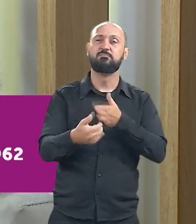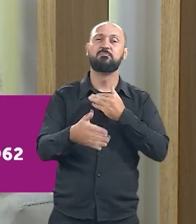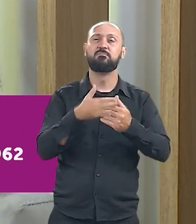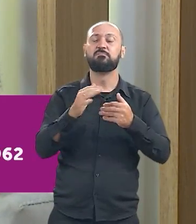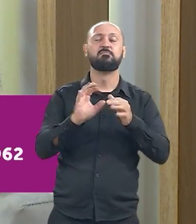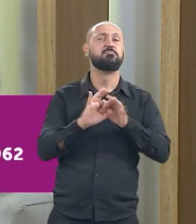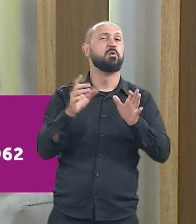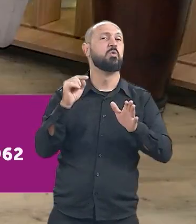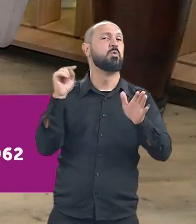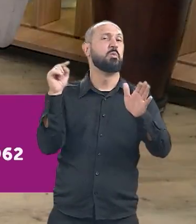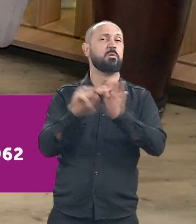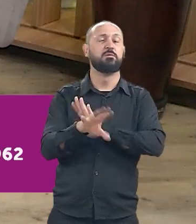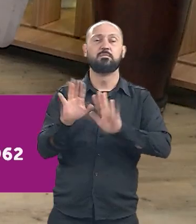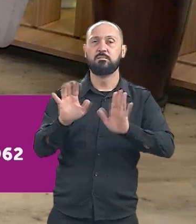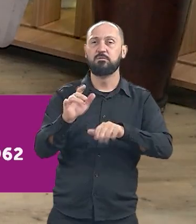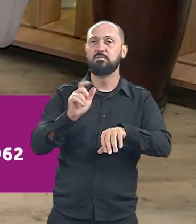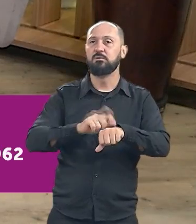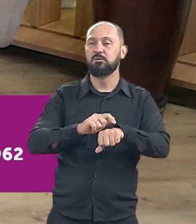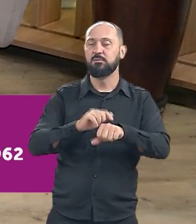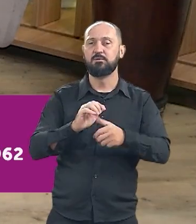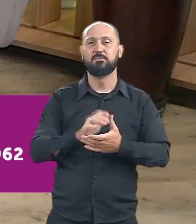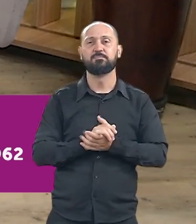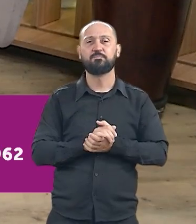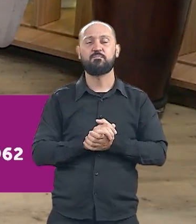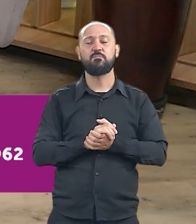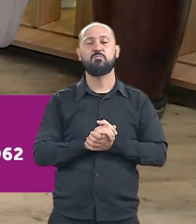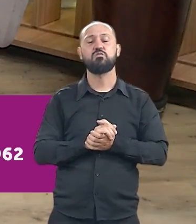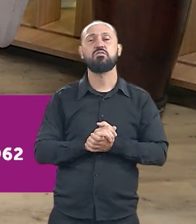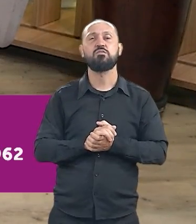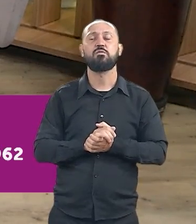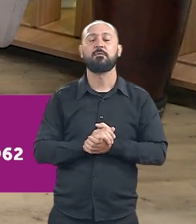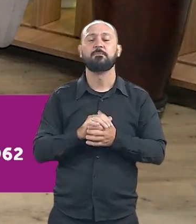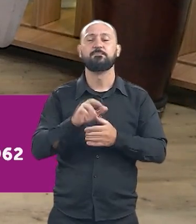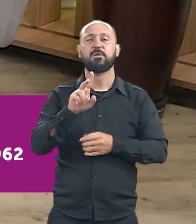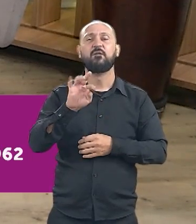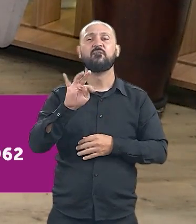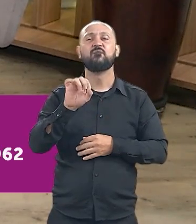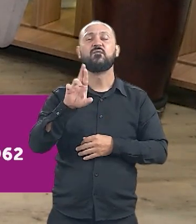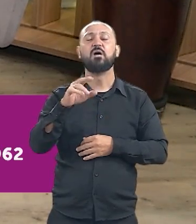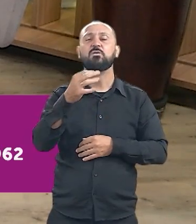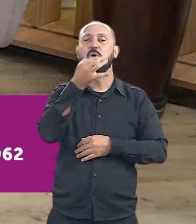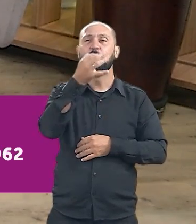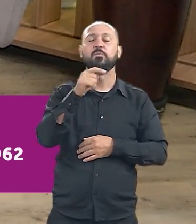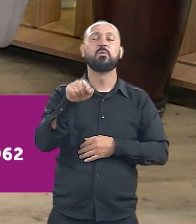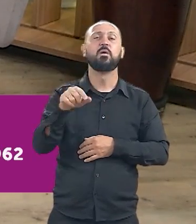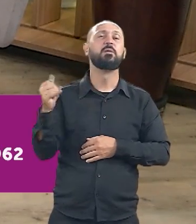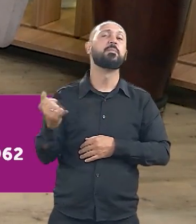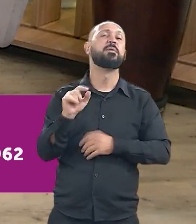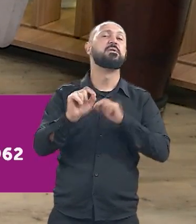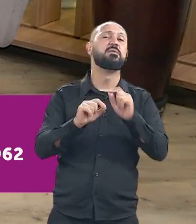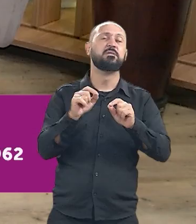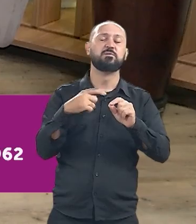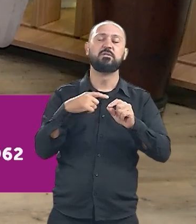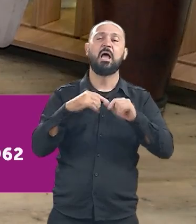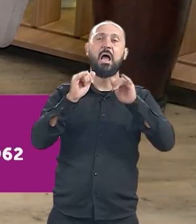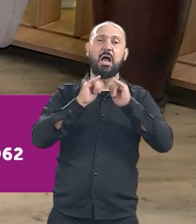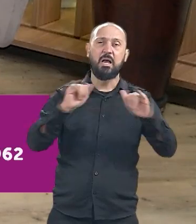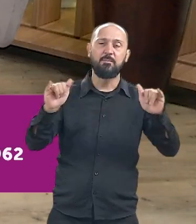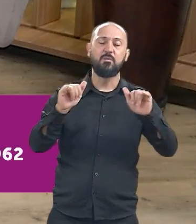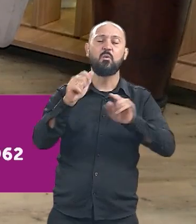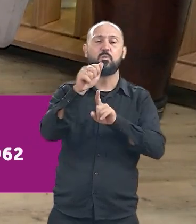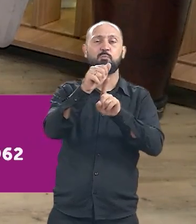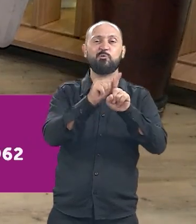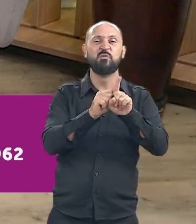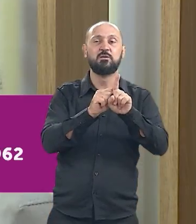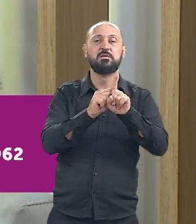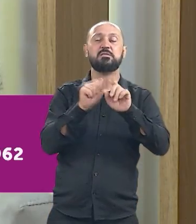momento algum. Certo. E, Vitor, na sua opinião, qual que é a importância, por exemplo, de campanhas como o Setembro Amarelo, que é o que a gente está